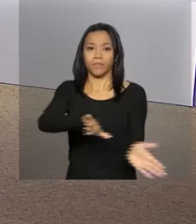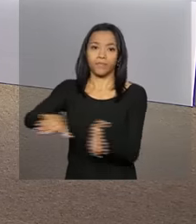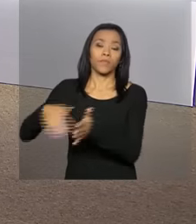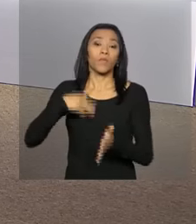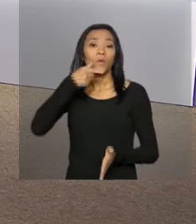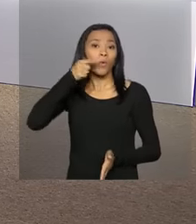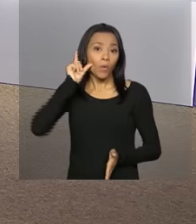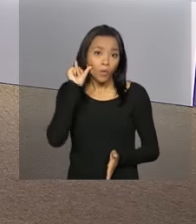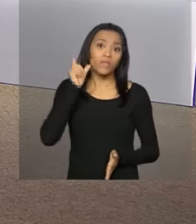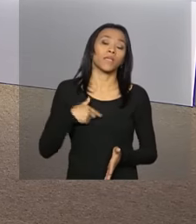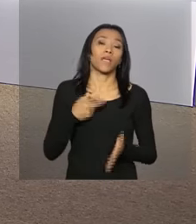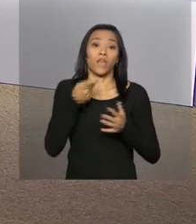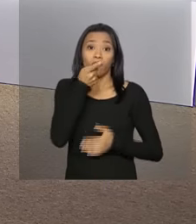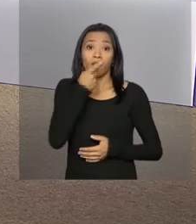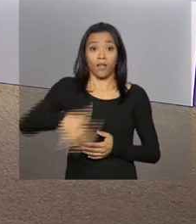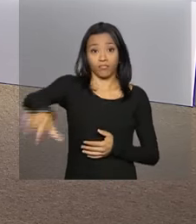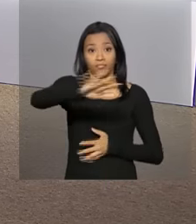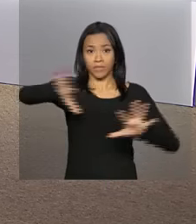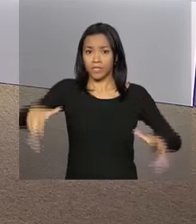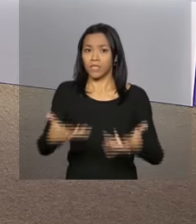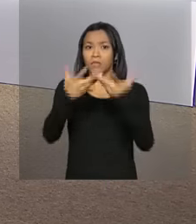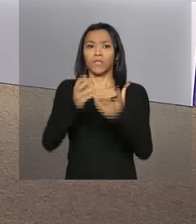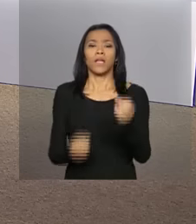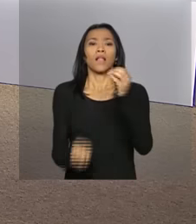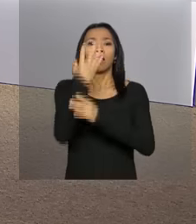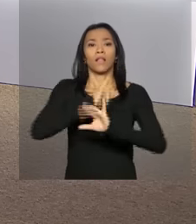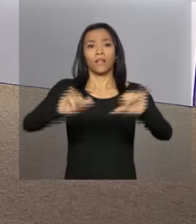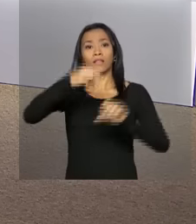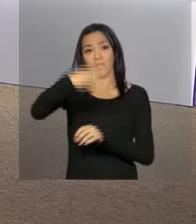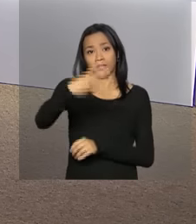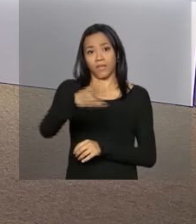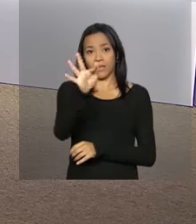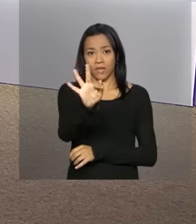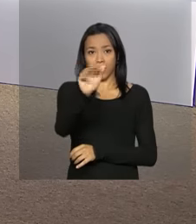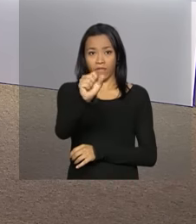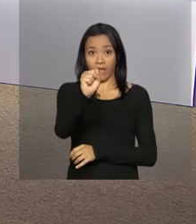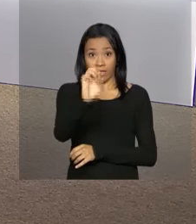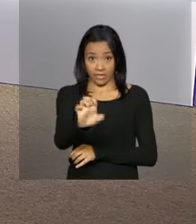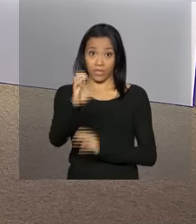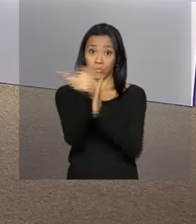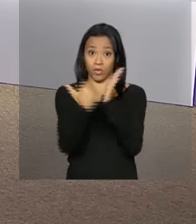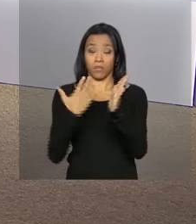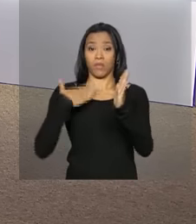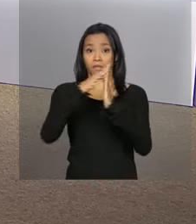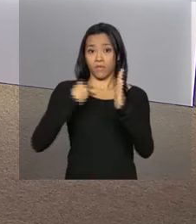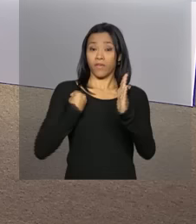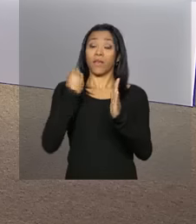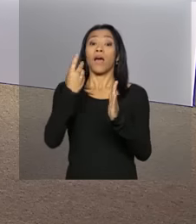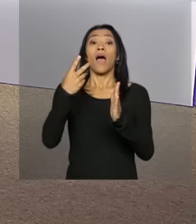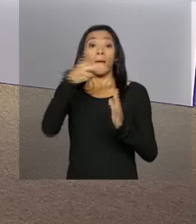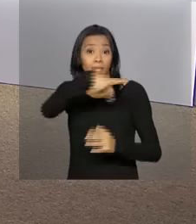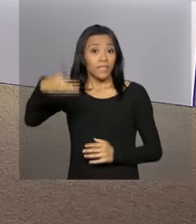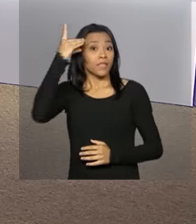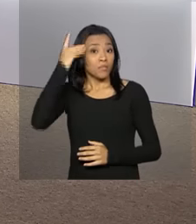ontem ao falar aos participantes da cerimônia de lançamento da terceira fase do programa Minha Casa Minha Vida a presidenta Dilma Rousseff voltou a